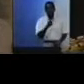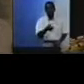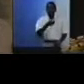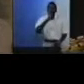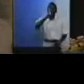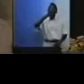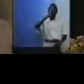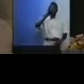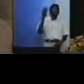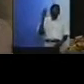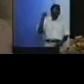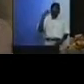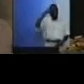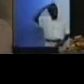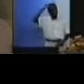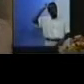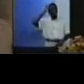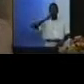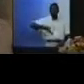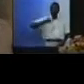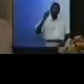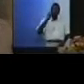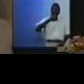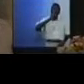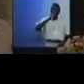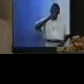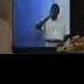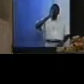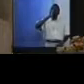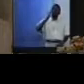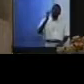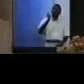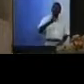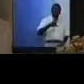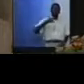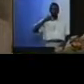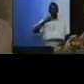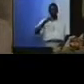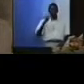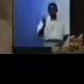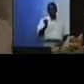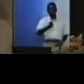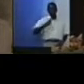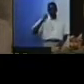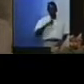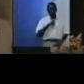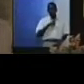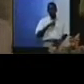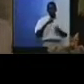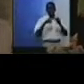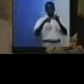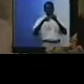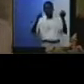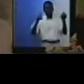cerveja. Adorava cerveja. Muita. Eu tinha na minha sala uma